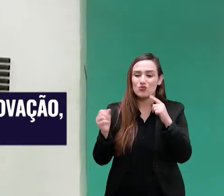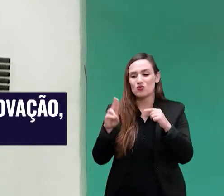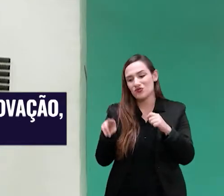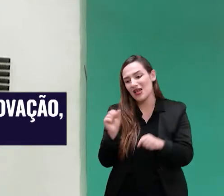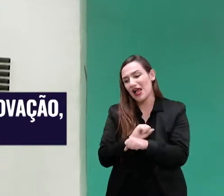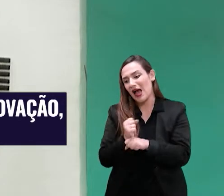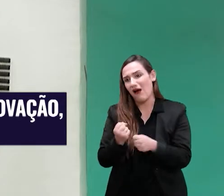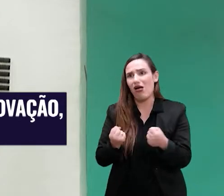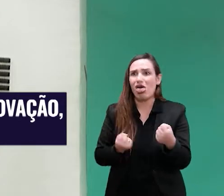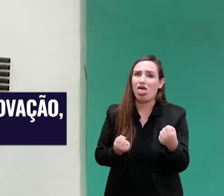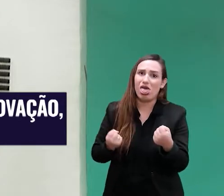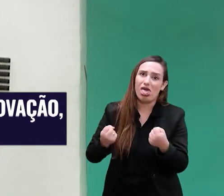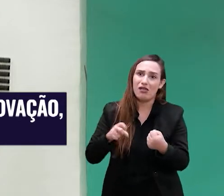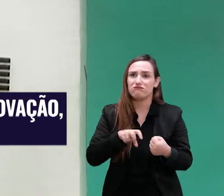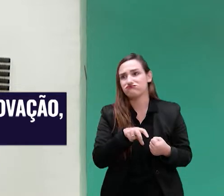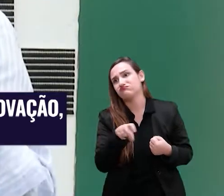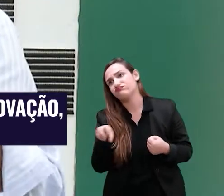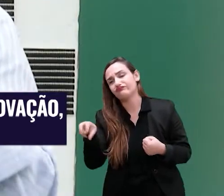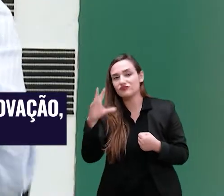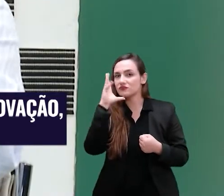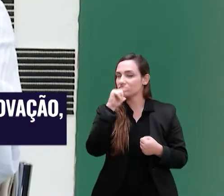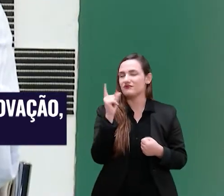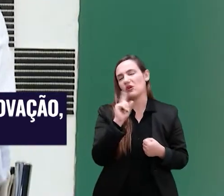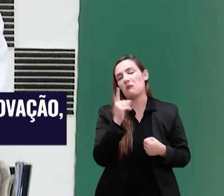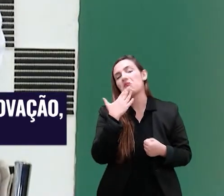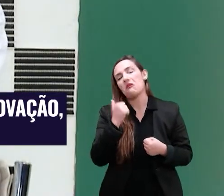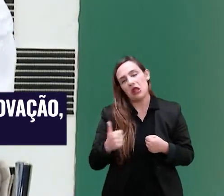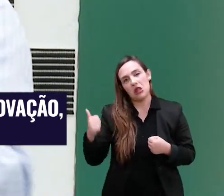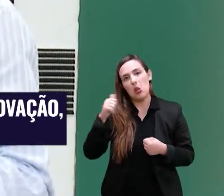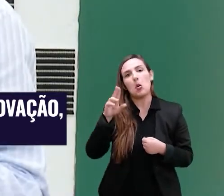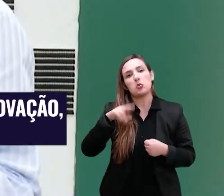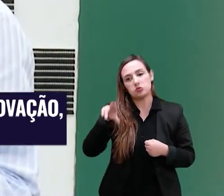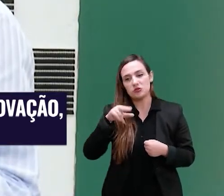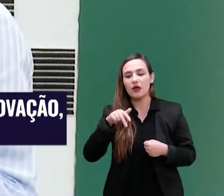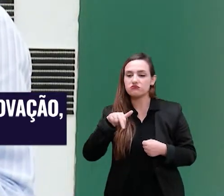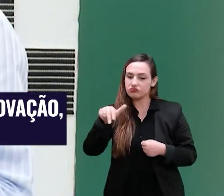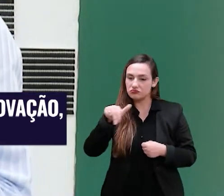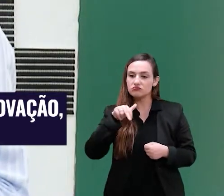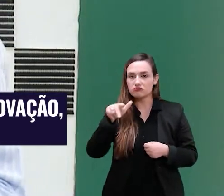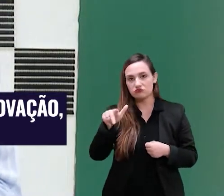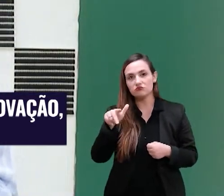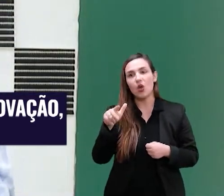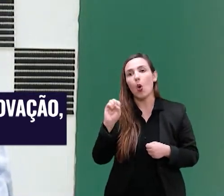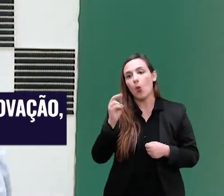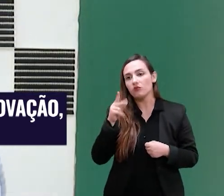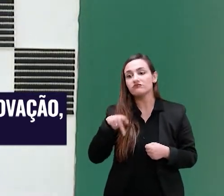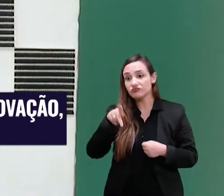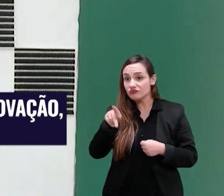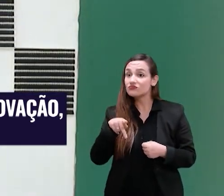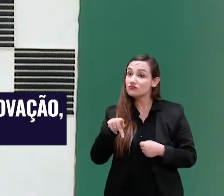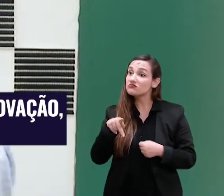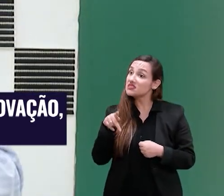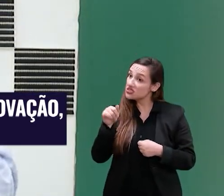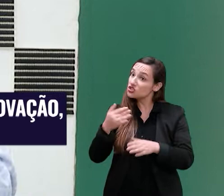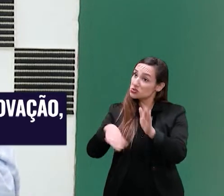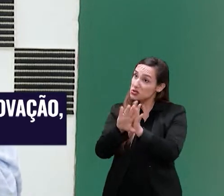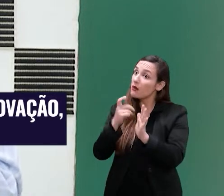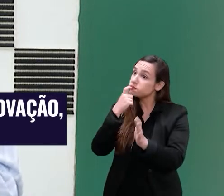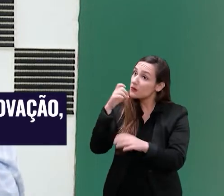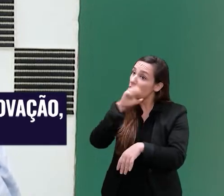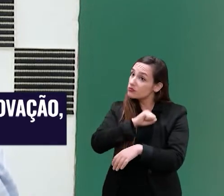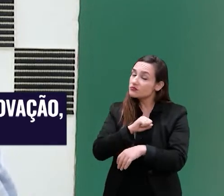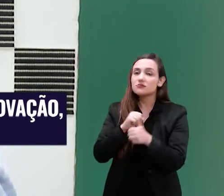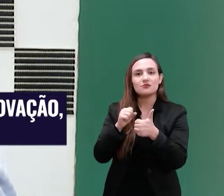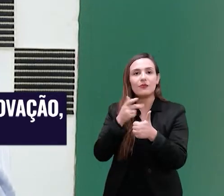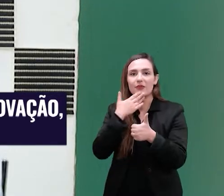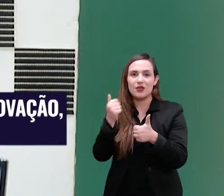você deveria, pensando no futuro, trazendo o futuro para o presente, não é? É pensar,